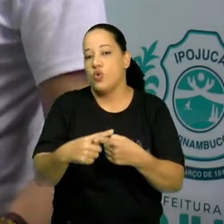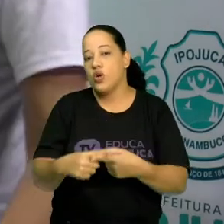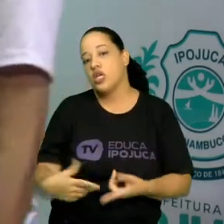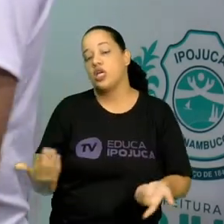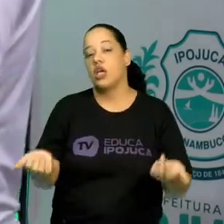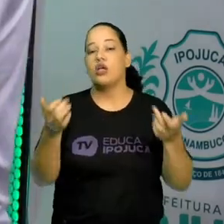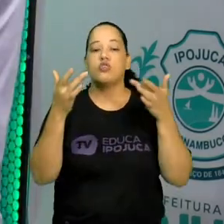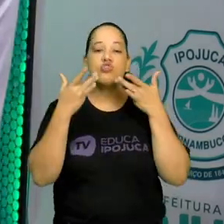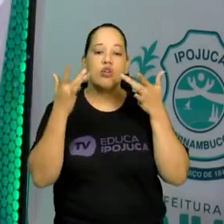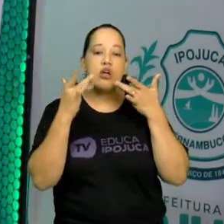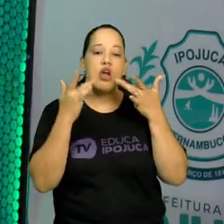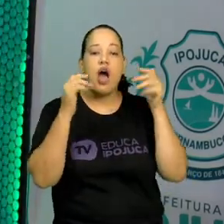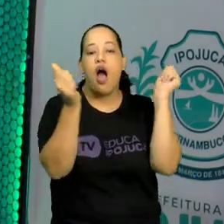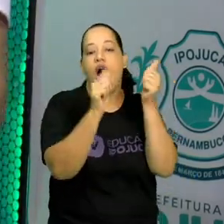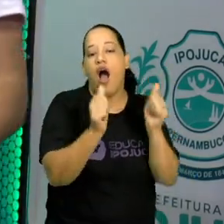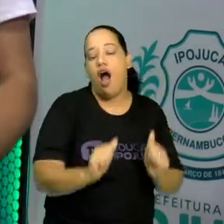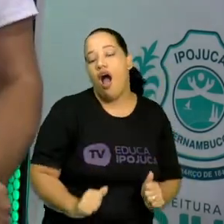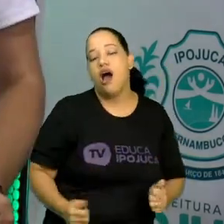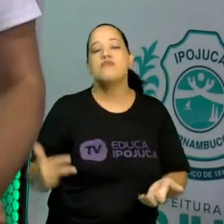presença.